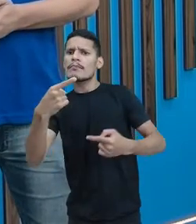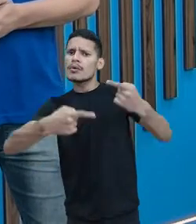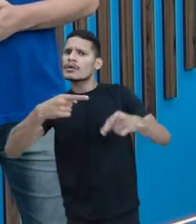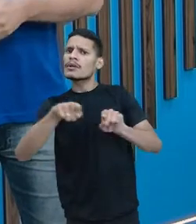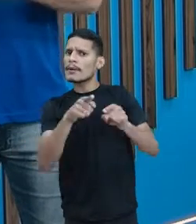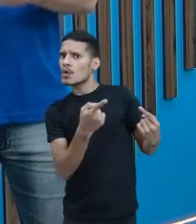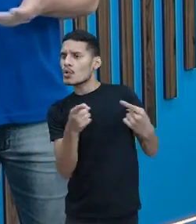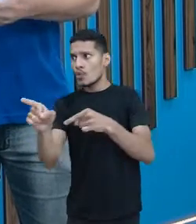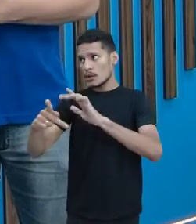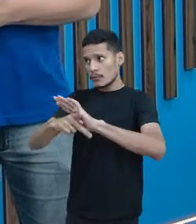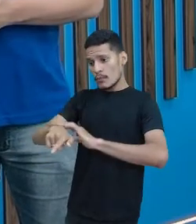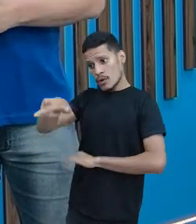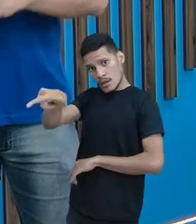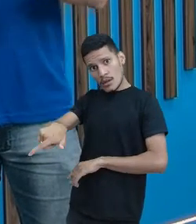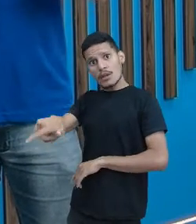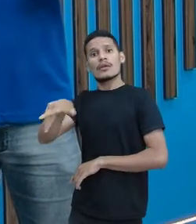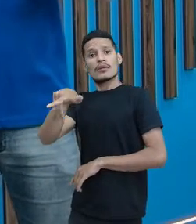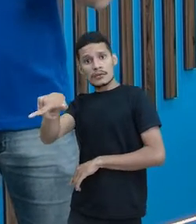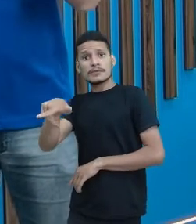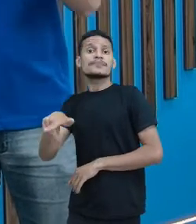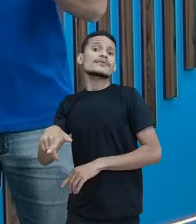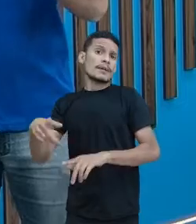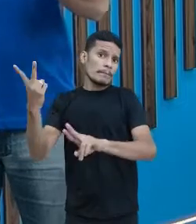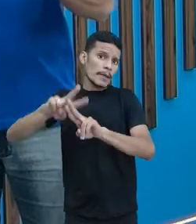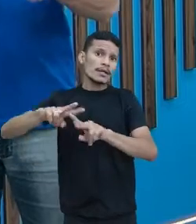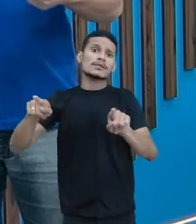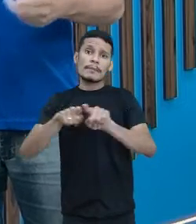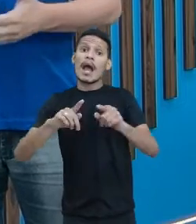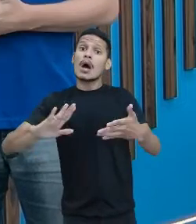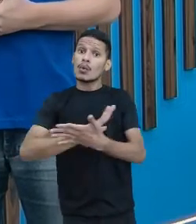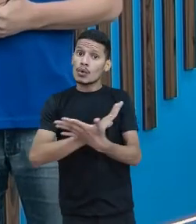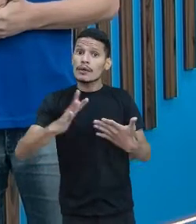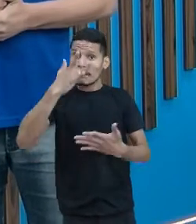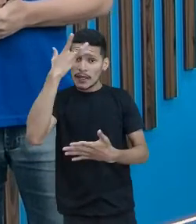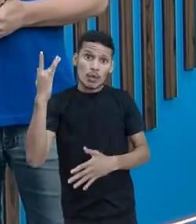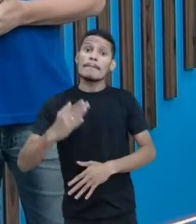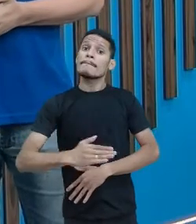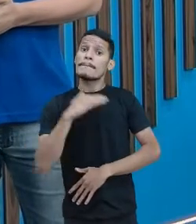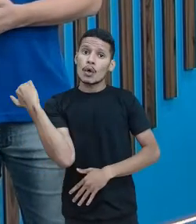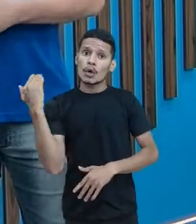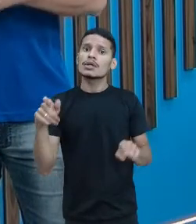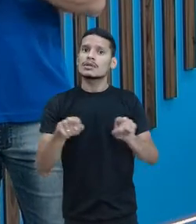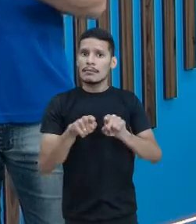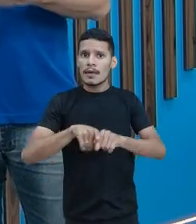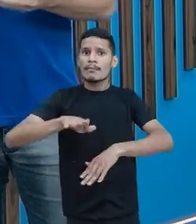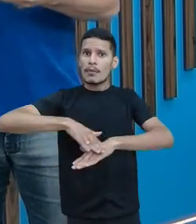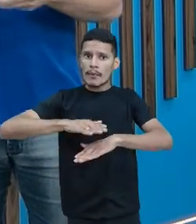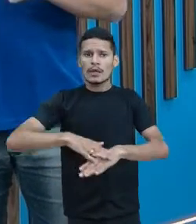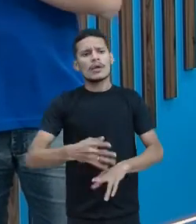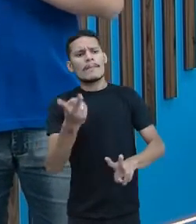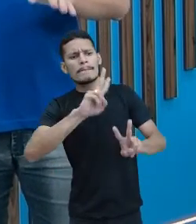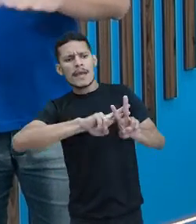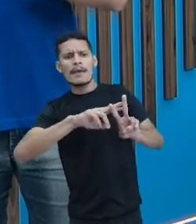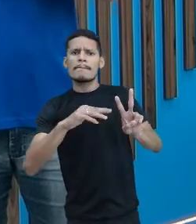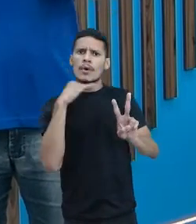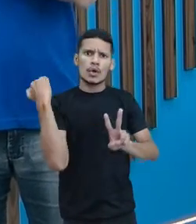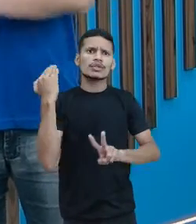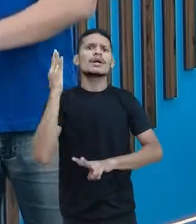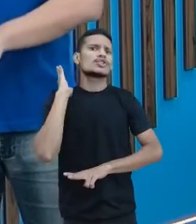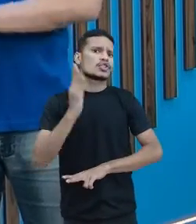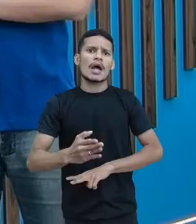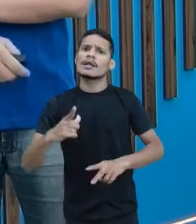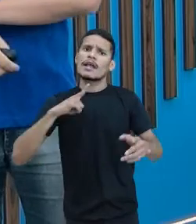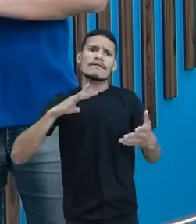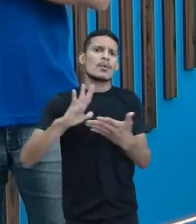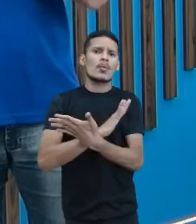contrários ao regime acabaram sendo presos. E muita gente foi morta já no primeiro momento, tá certo? Então, gente presa, morta já no primeiro momento, gente que